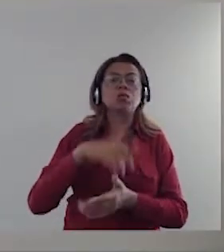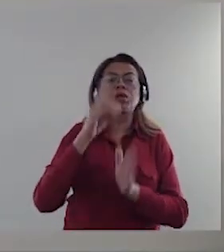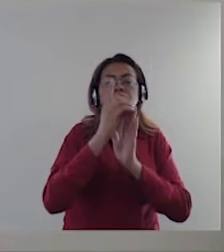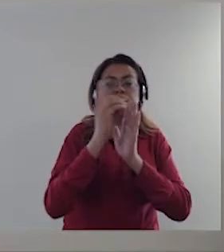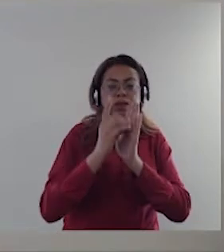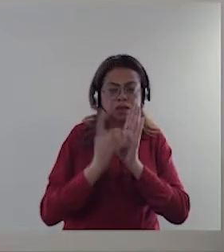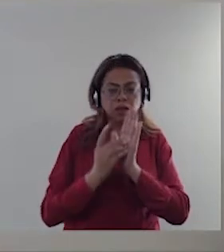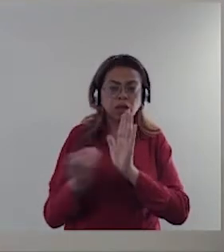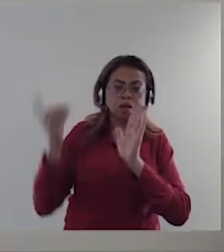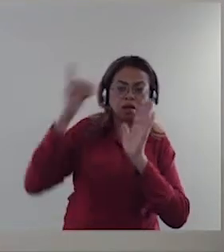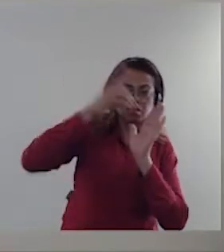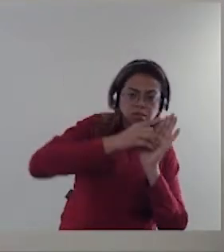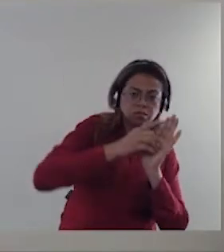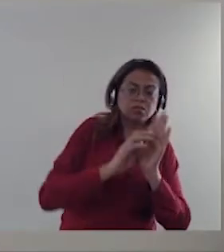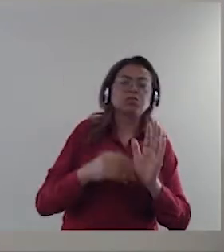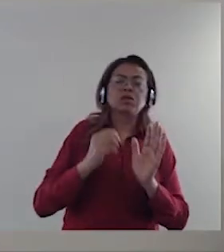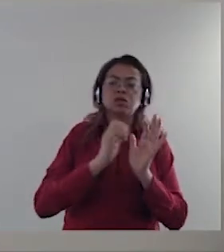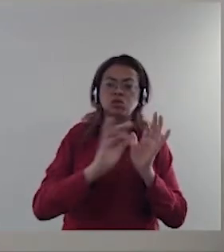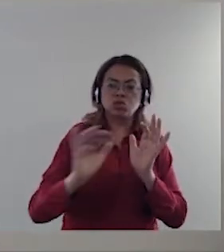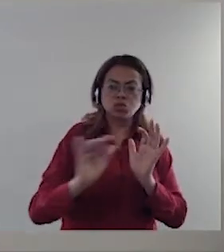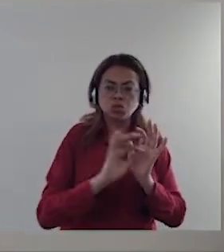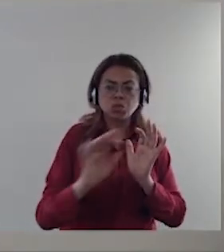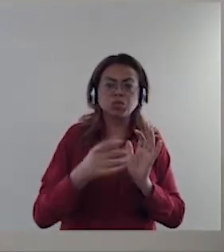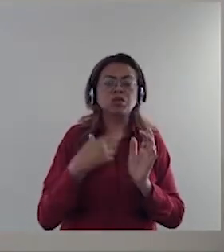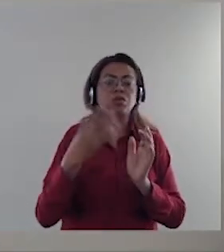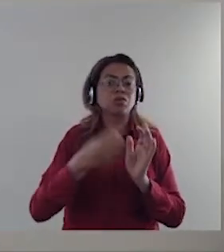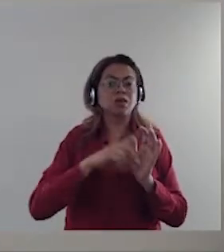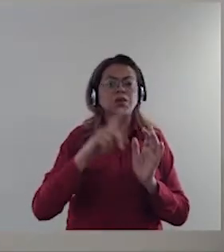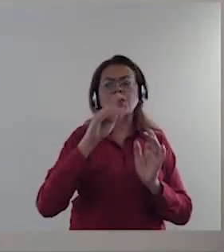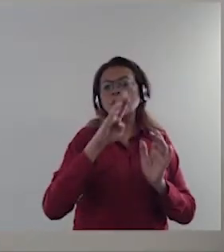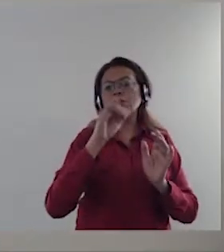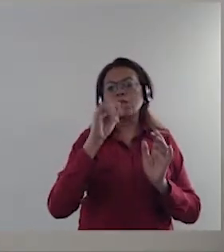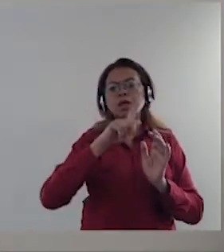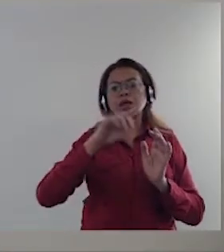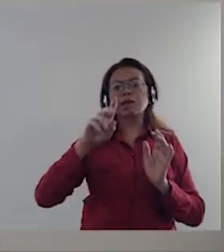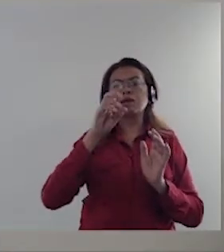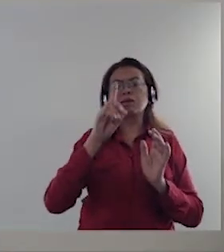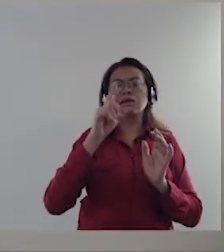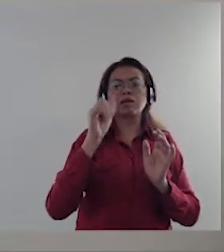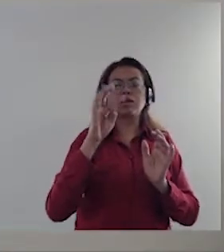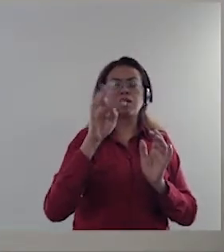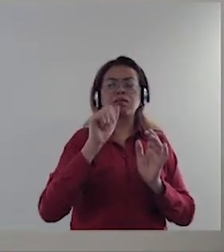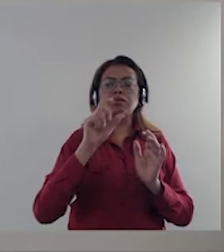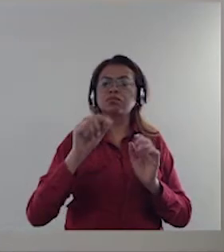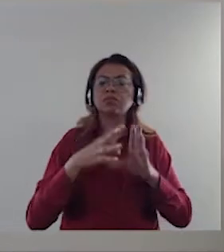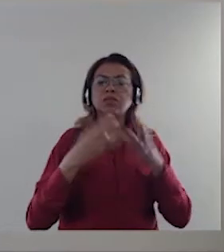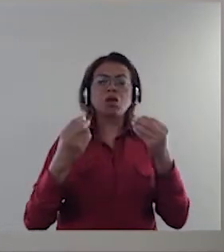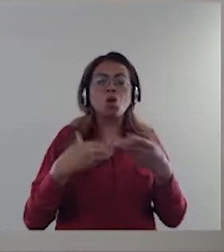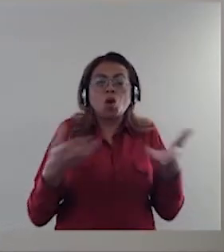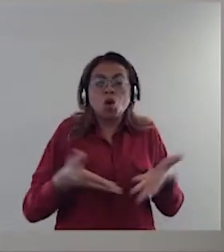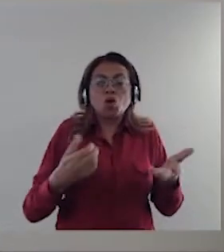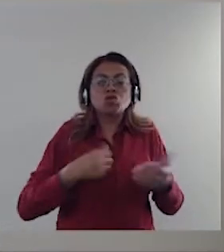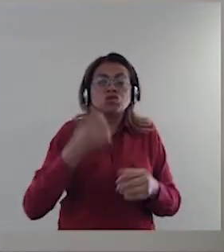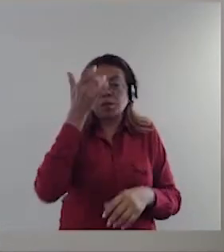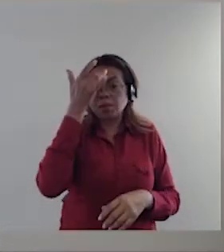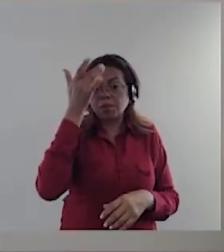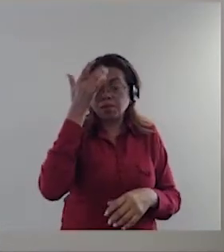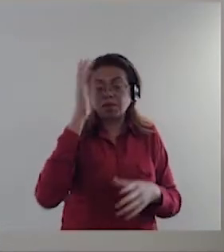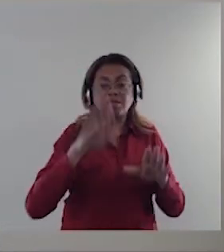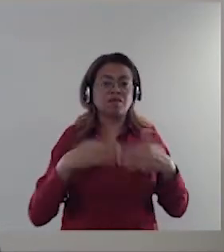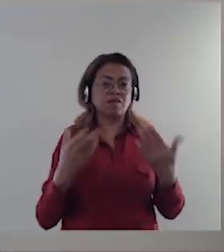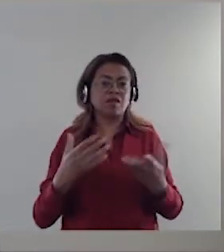jogados dentro desses supercomputadores, dos big datas, né, como a gente sabe, né? é muito mais fácil hoje, em razão da